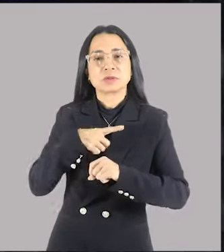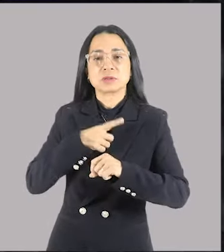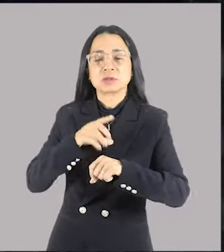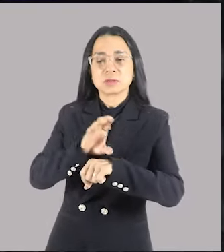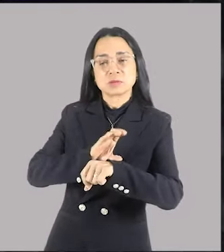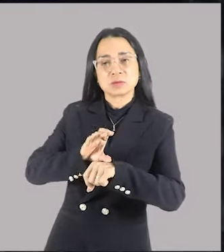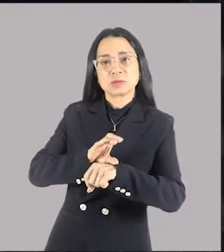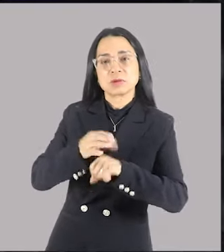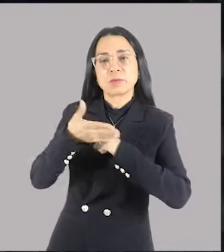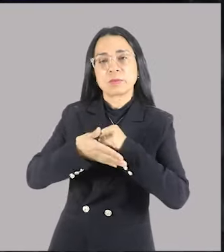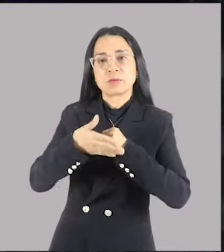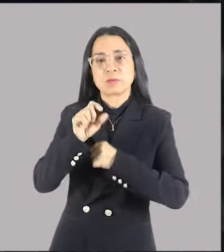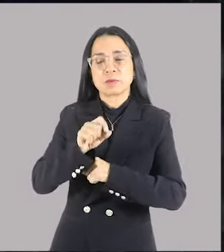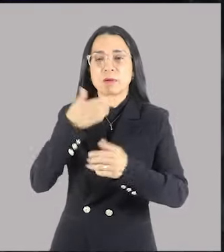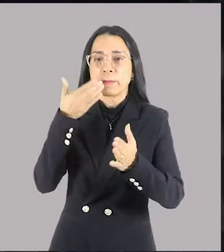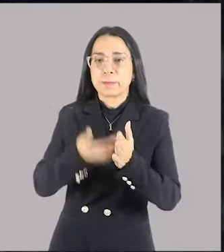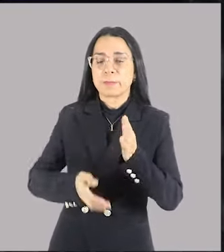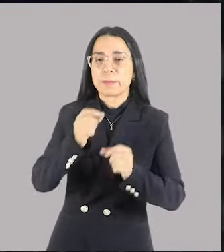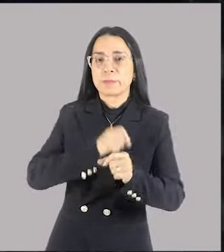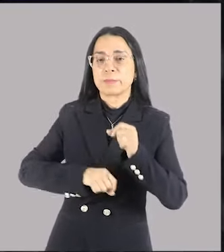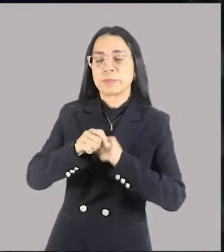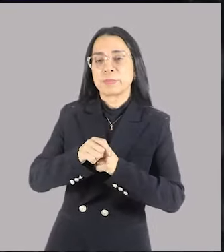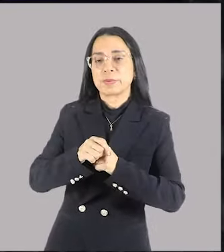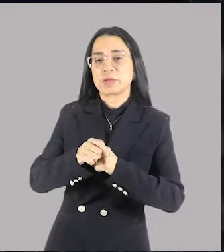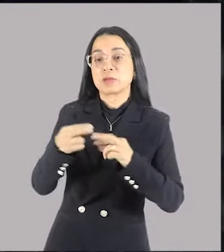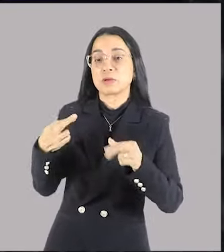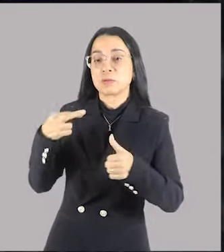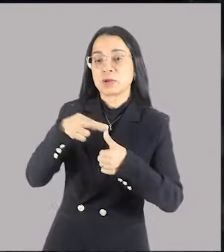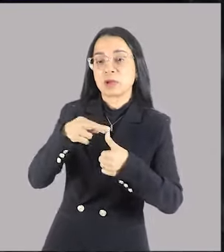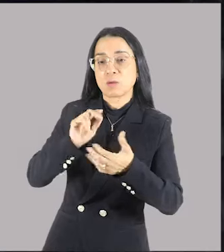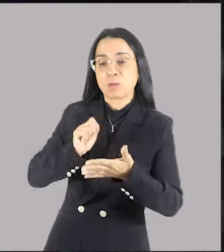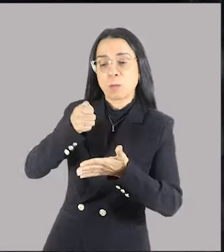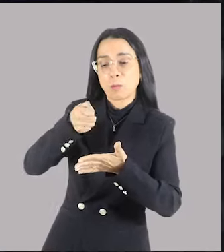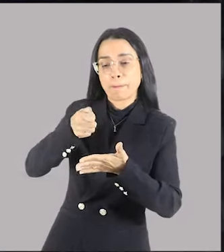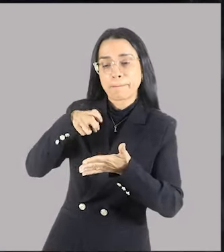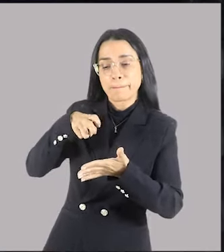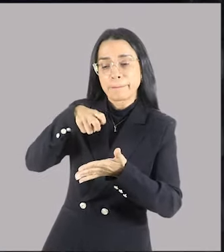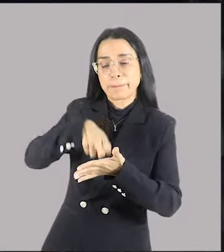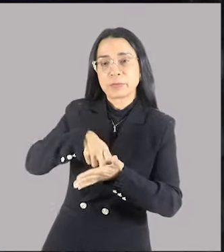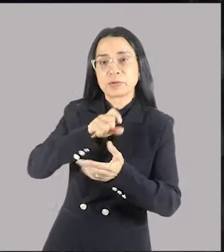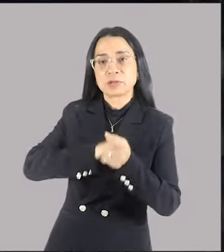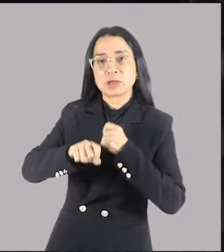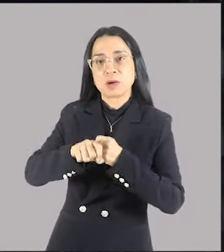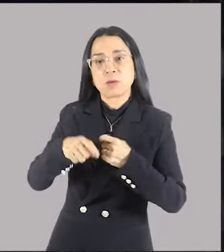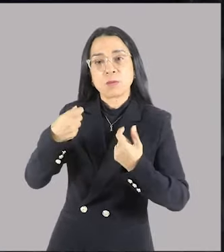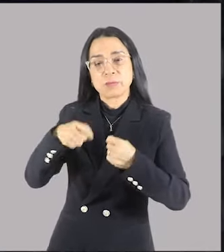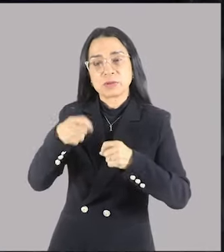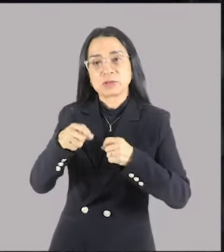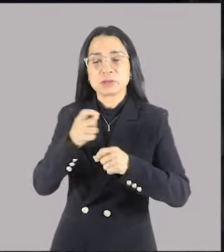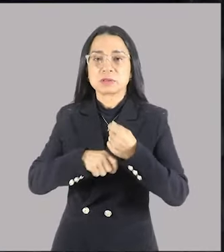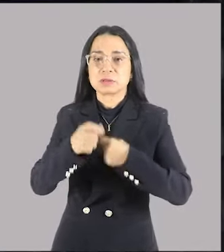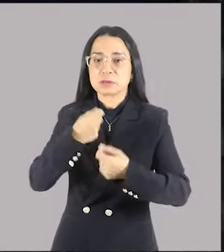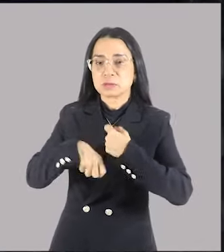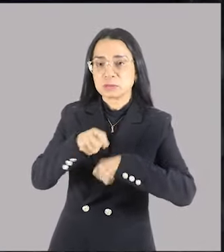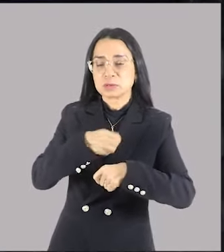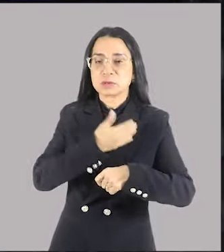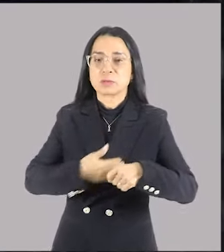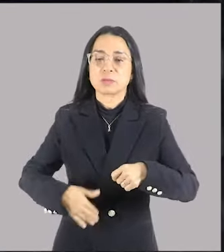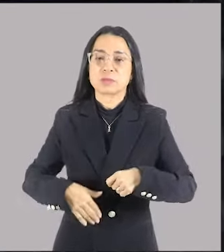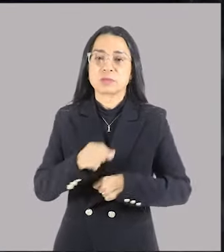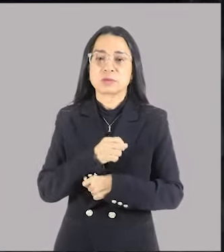basicamente são perder o cargo por punição ou perder o cargo por necessidade da administração pública ou